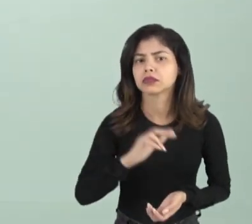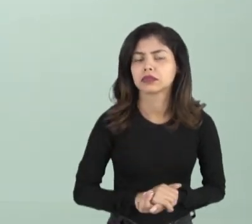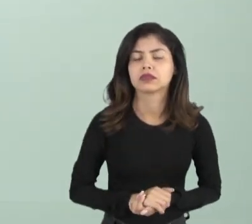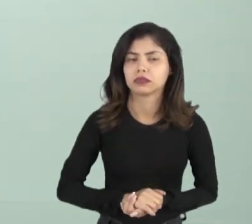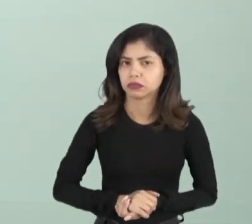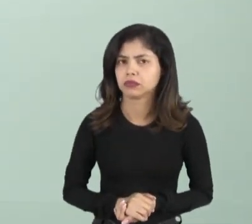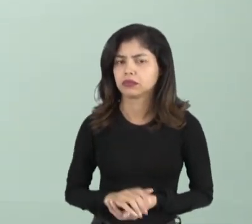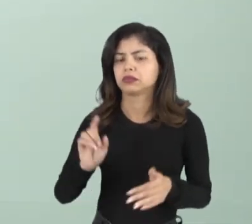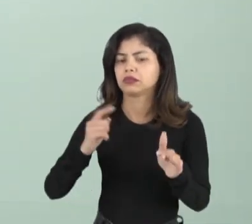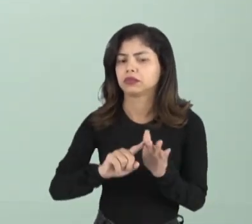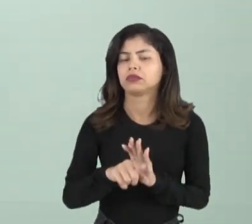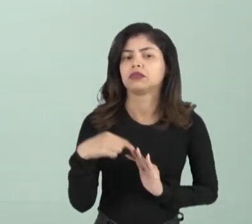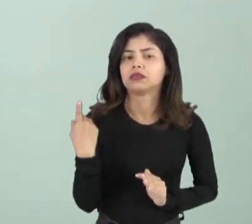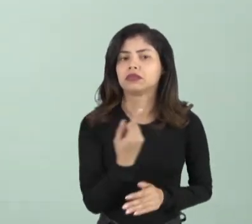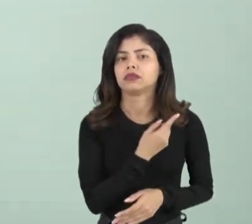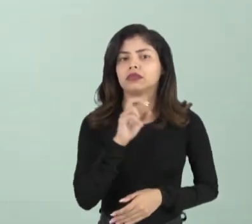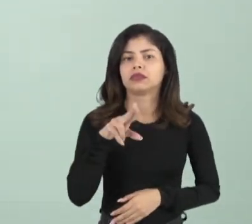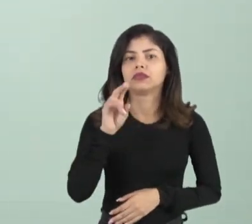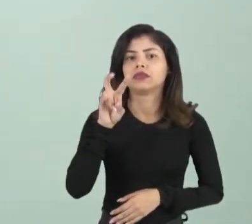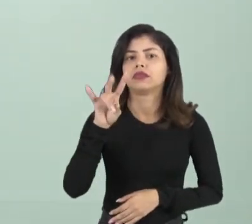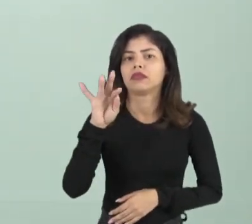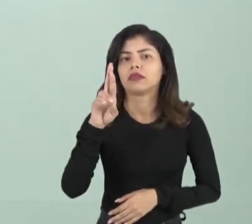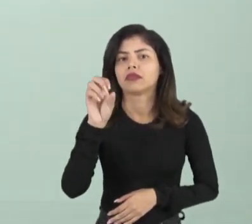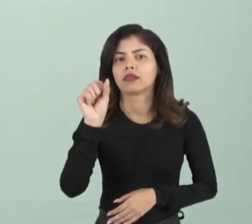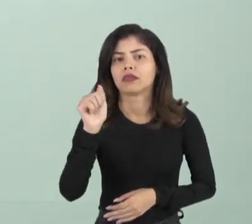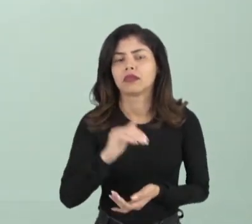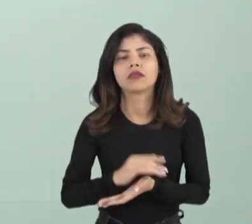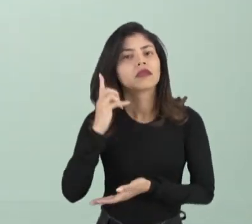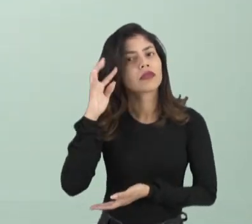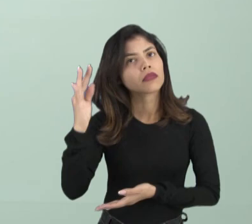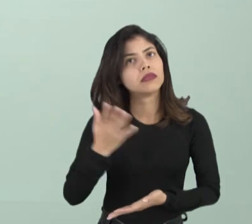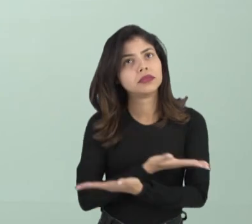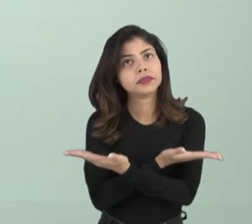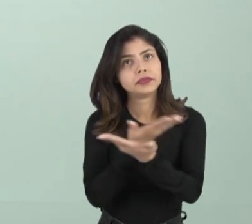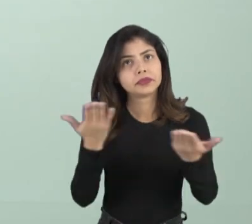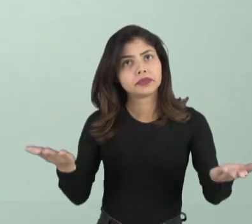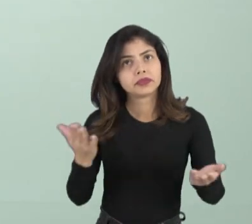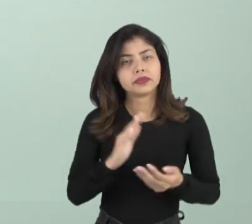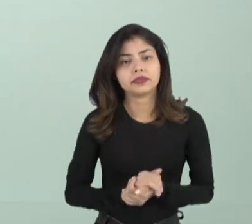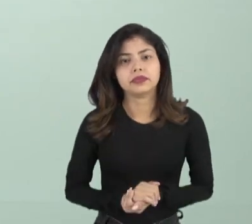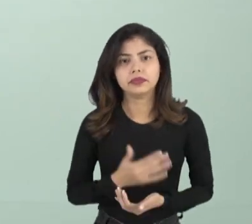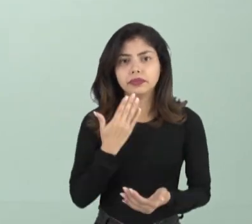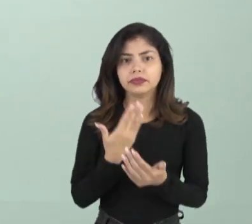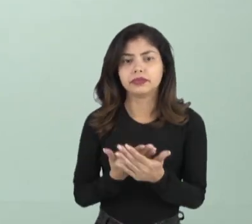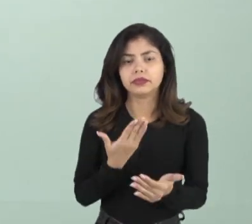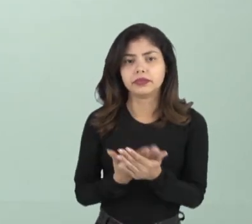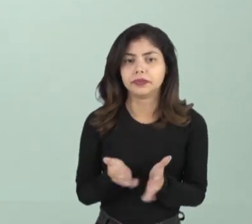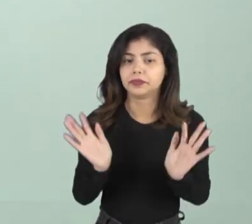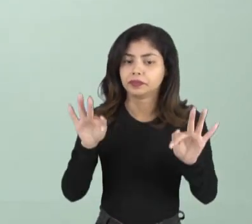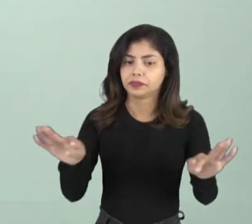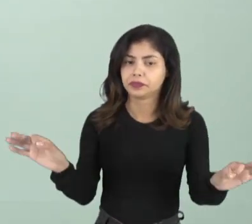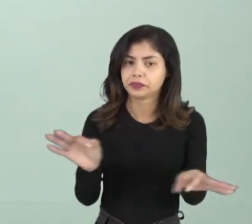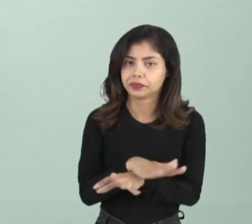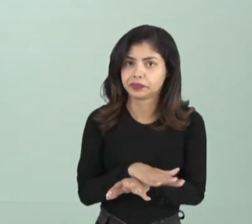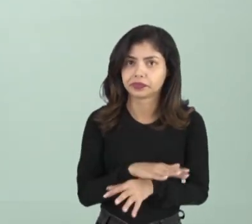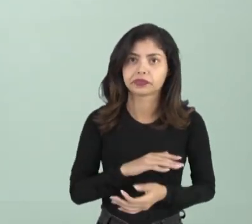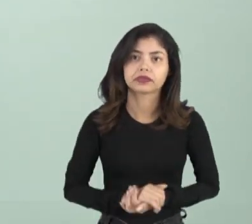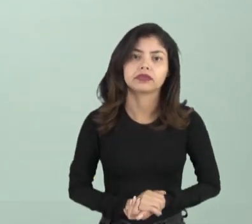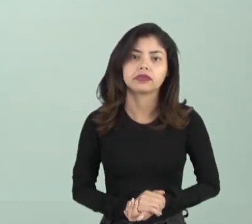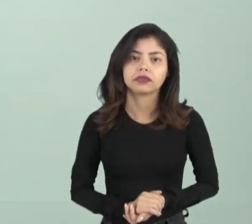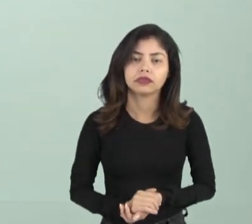coisas aí dentro do nosso universo então fica uma reflexão para vocês nossa aula fica por aqui